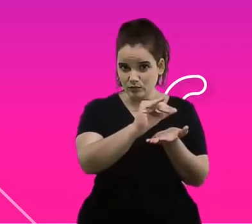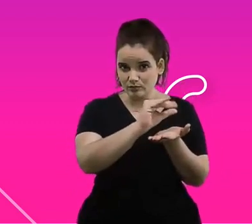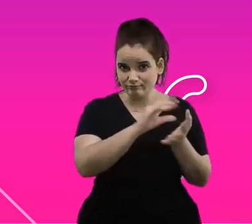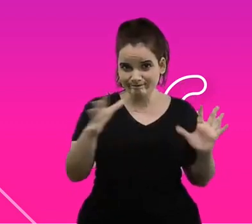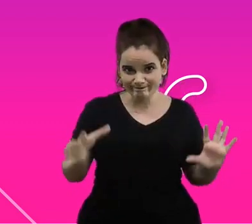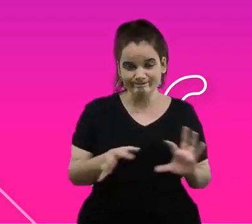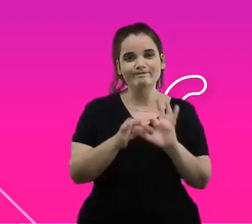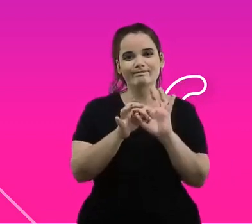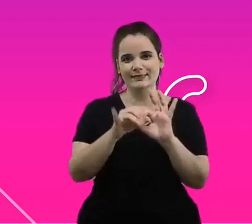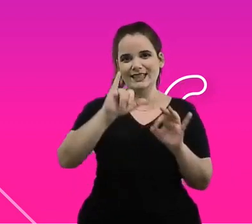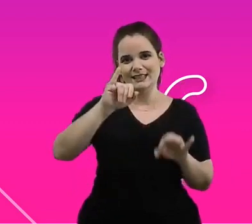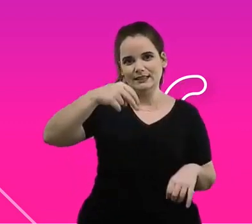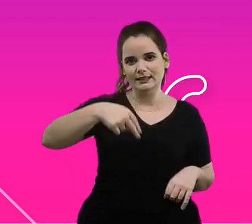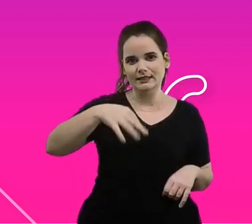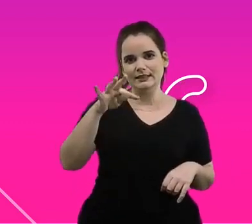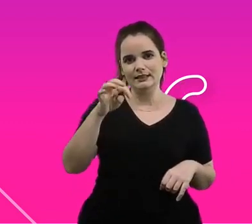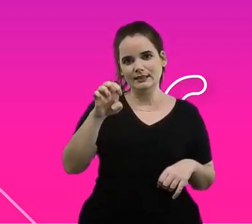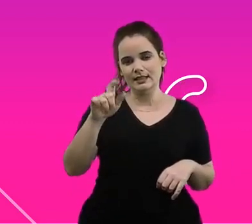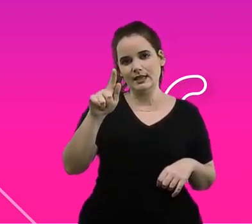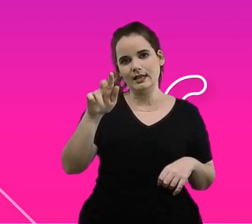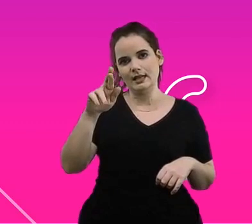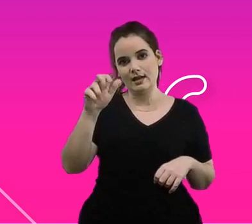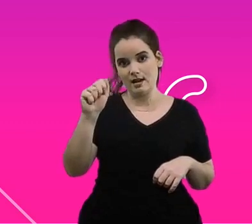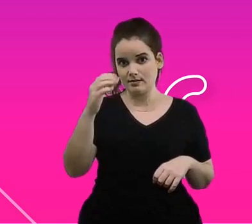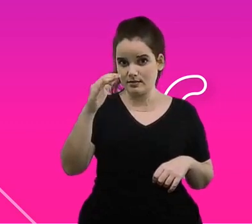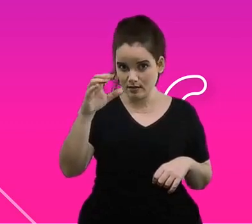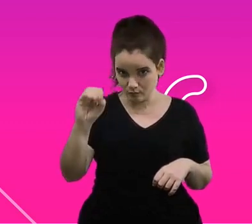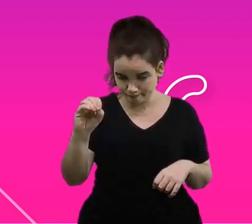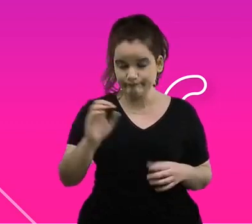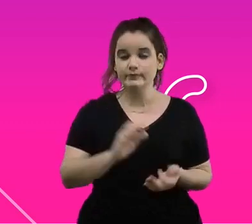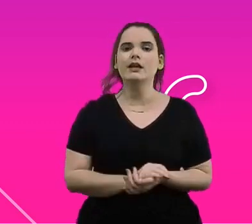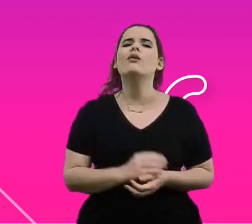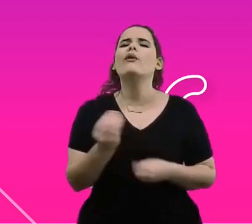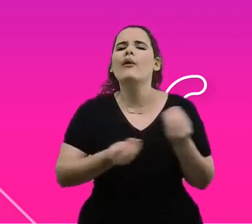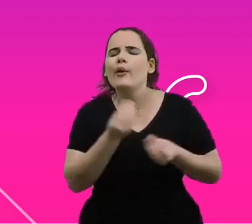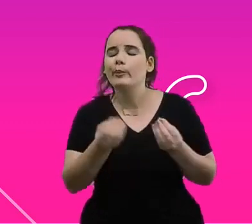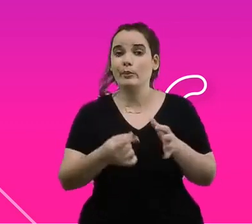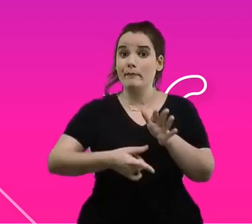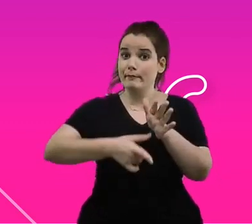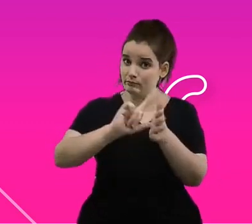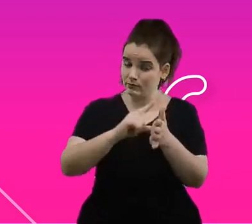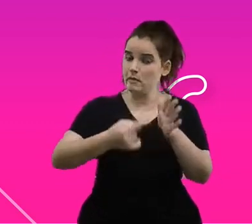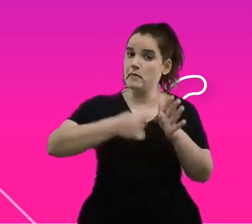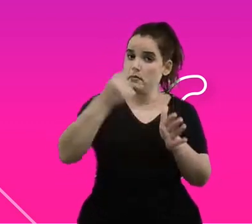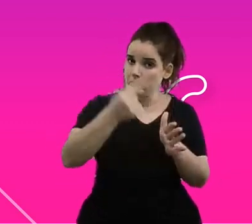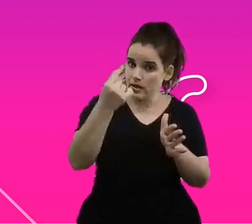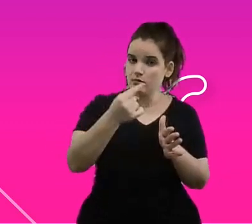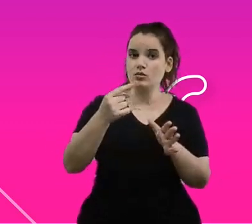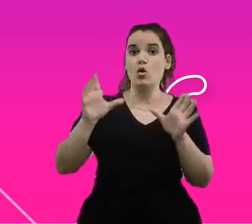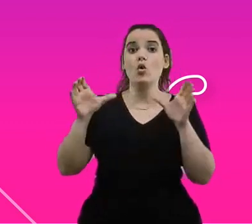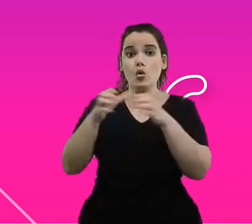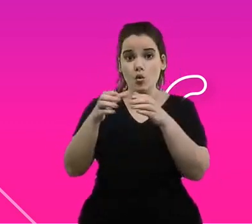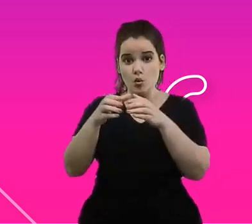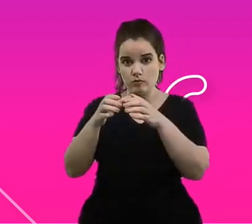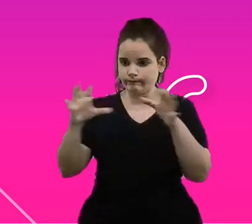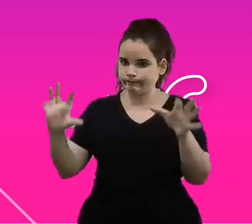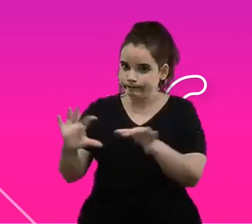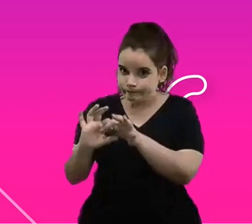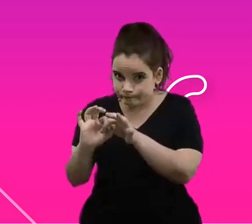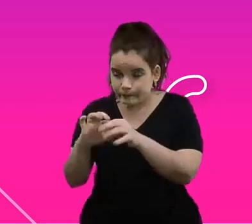muita eficiência. Primeiro integramos as equipes, depois identificamos os dados disponíveis para a gente, priorizamos